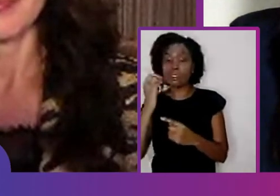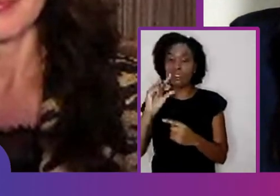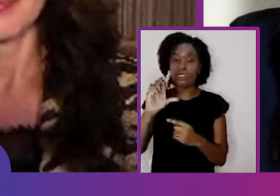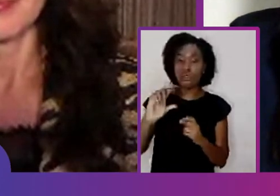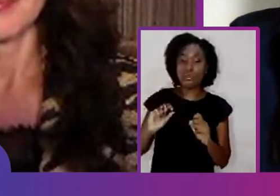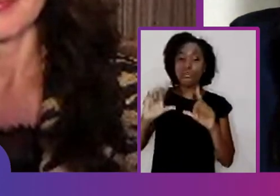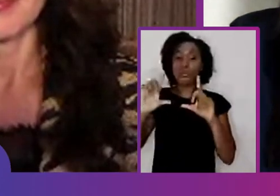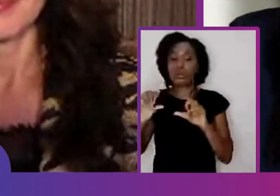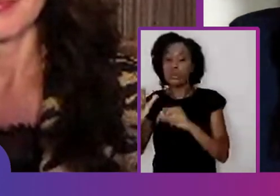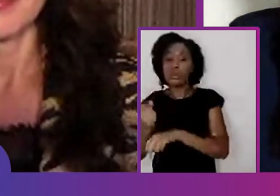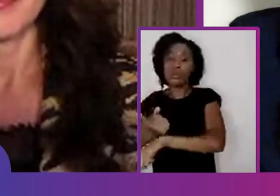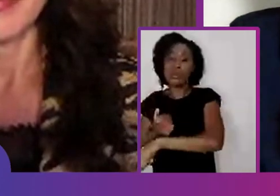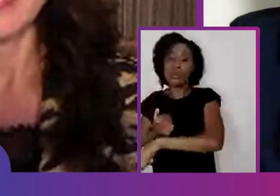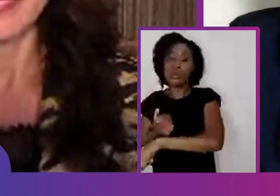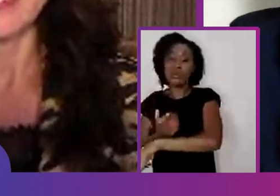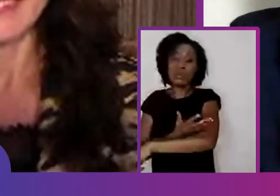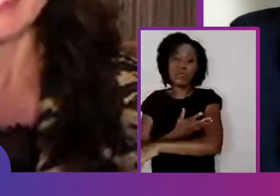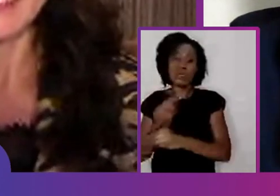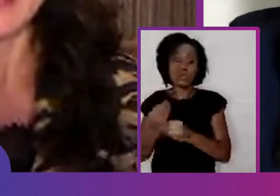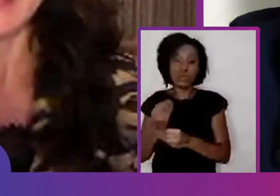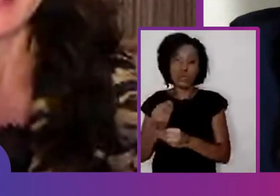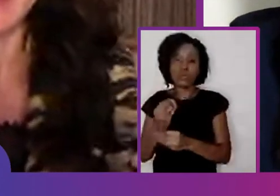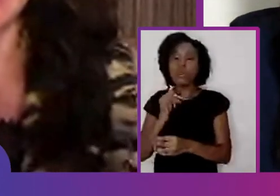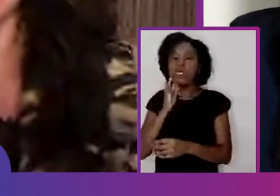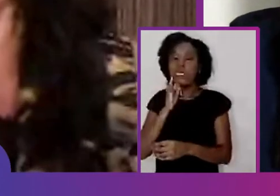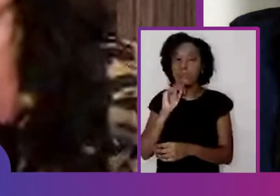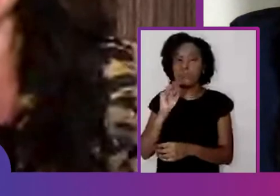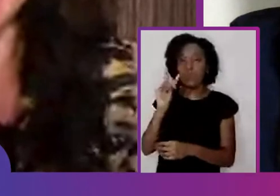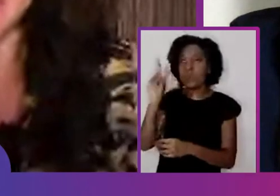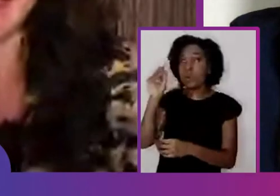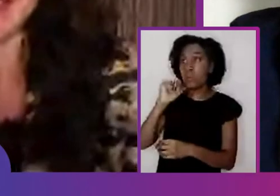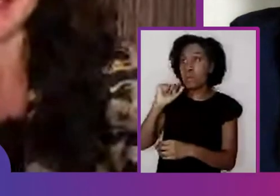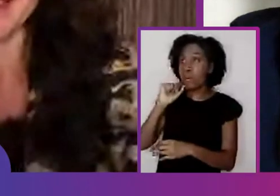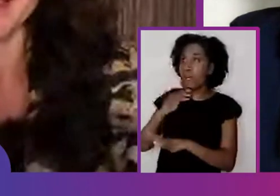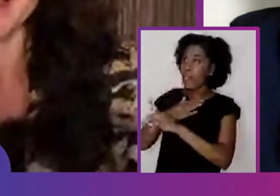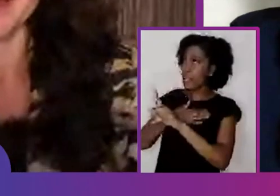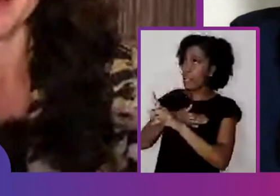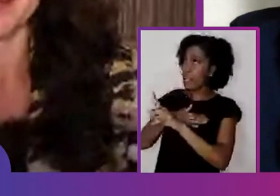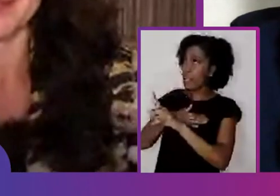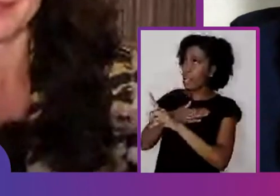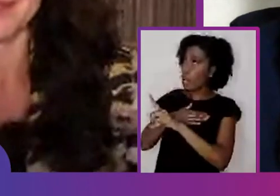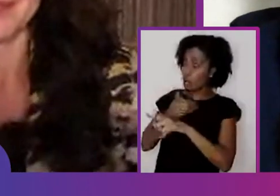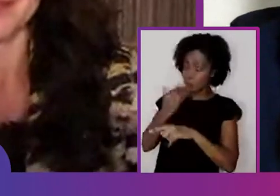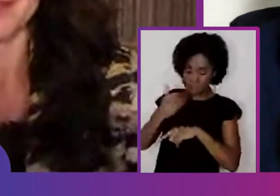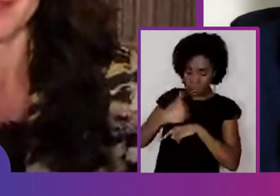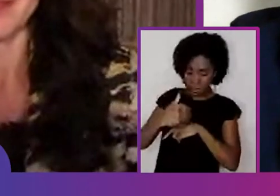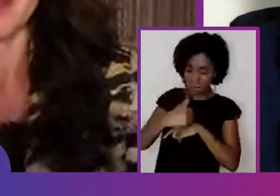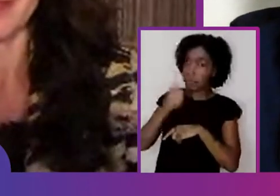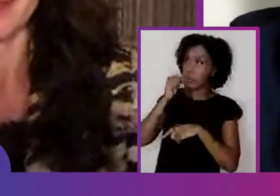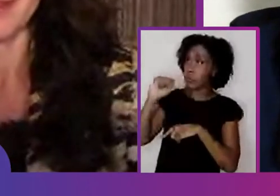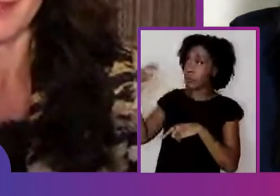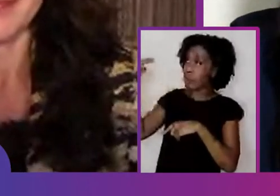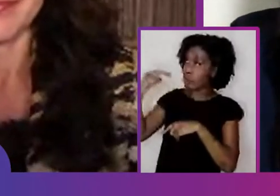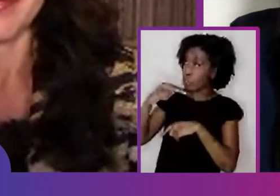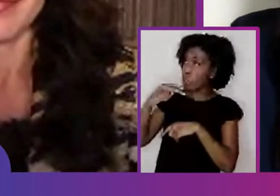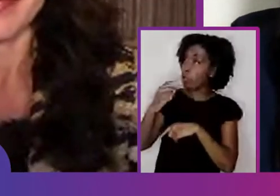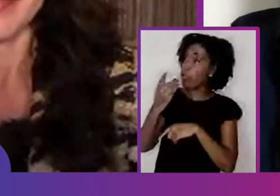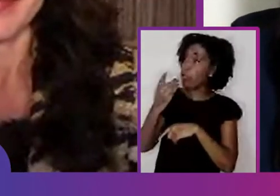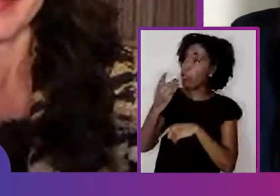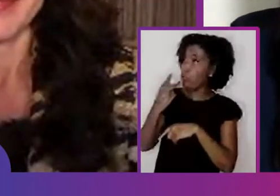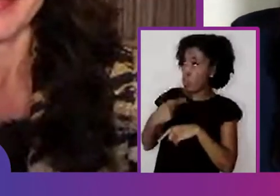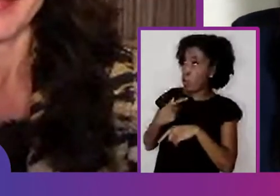ficar nervosa. Se eu me machuquei, está sangrando, mas a minha mãe não, minha mãe olhou e falou: ok, isso vai dar certo, a gente já vai resolver isso